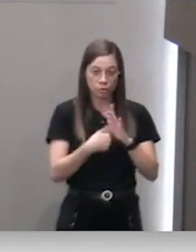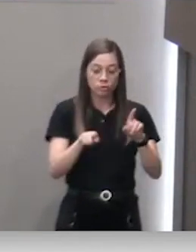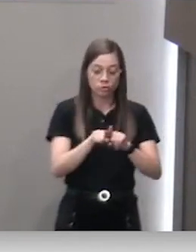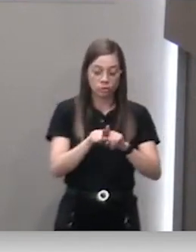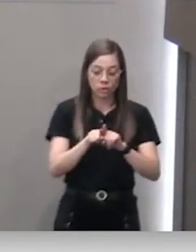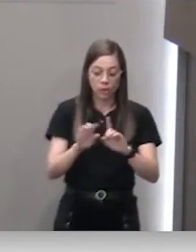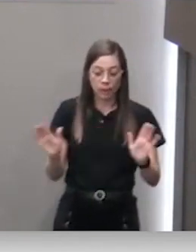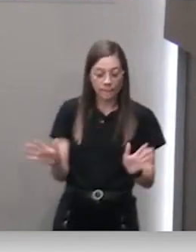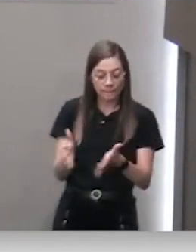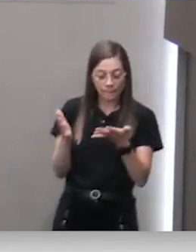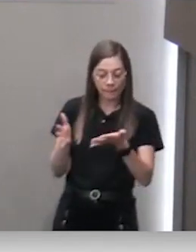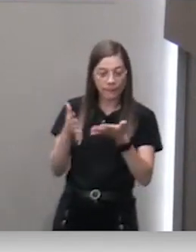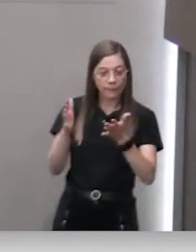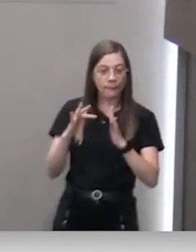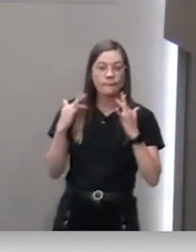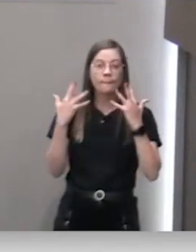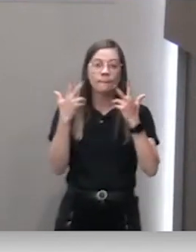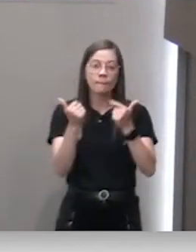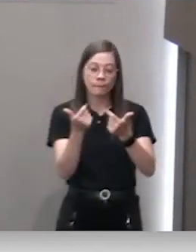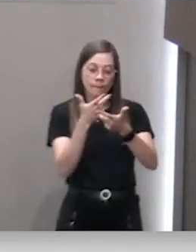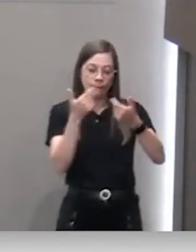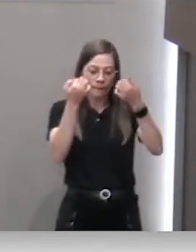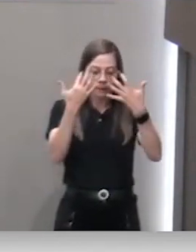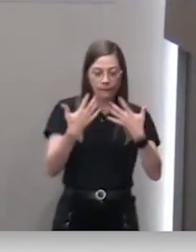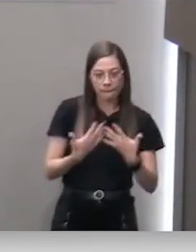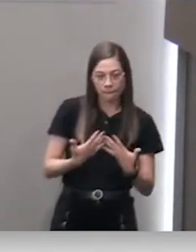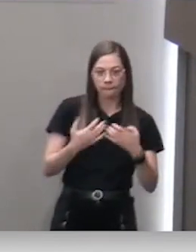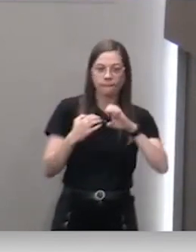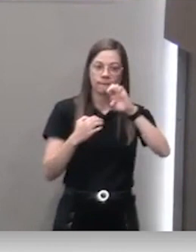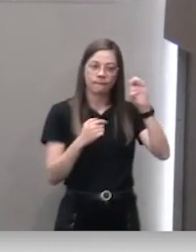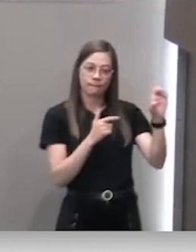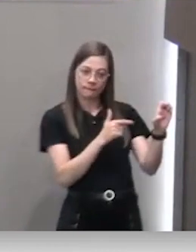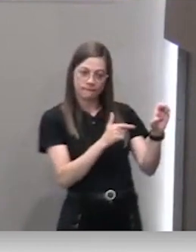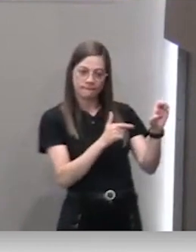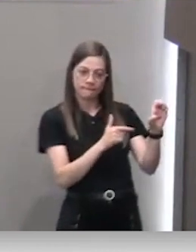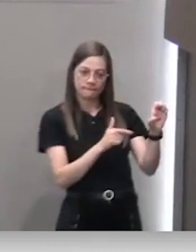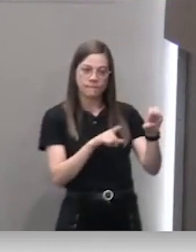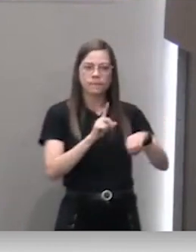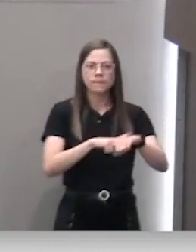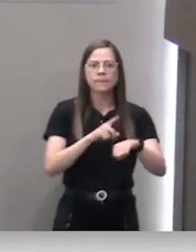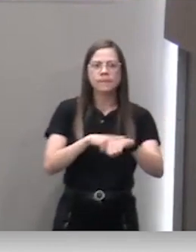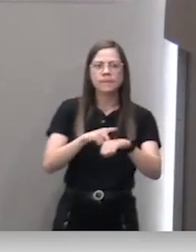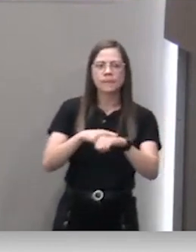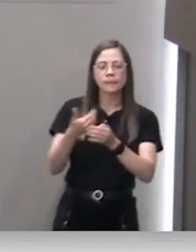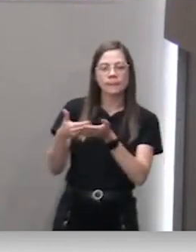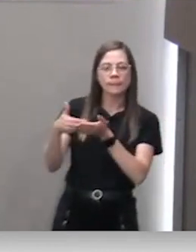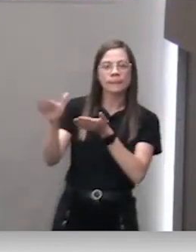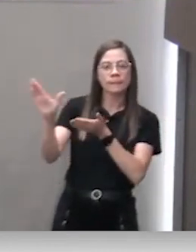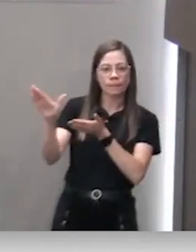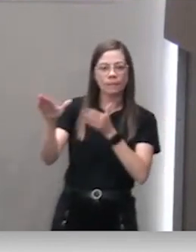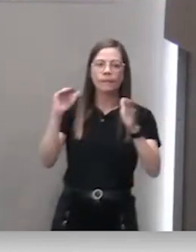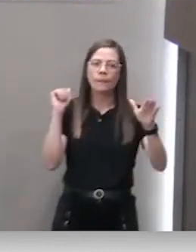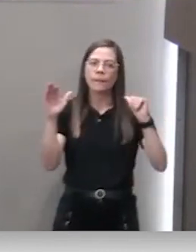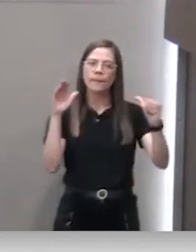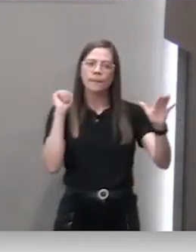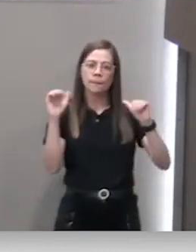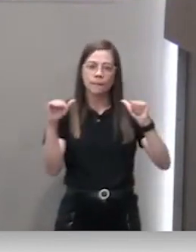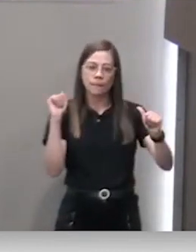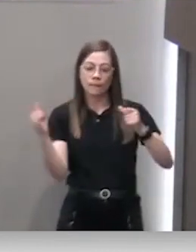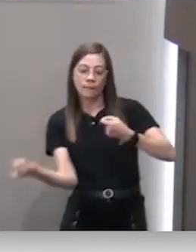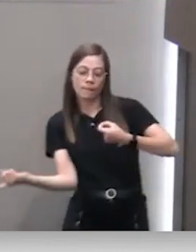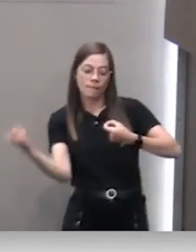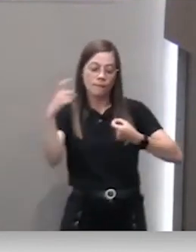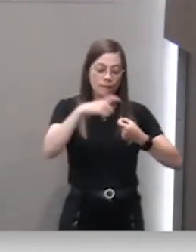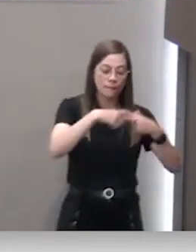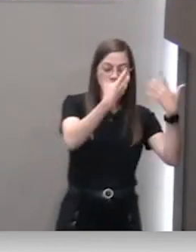promovia toda a pauta da esquerda. Num determinado momento, mandaram ela para a Espanha, ficou na Espanha e voltou e